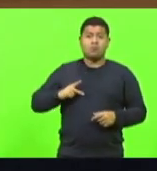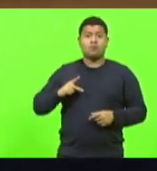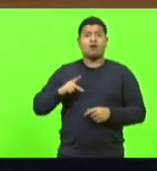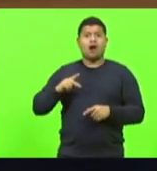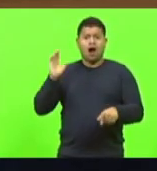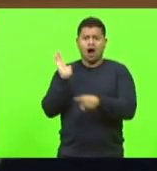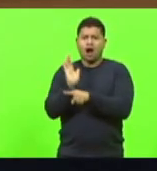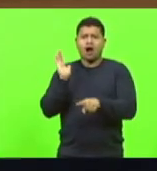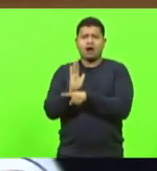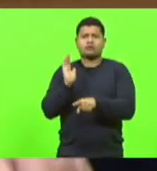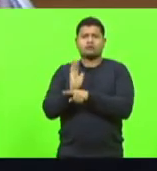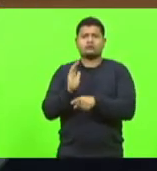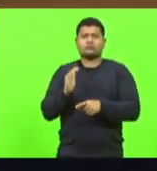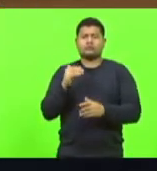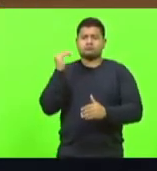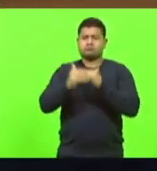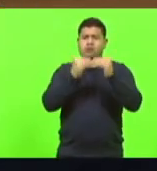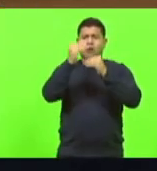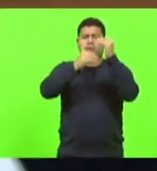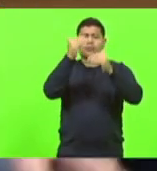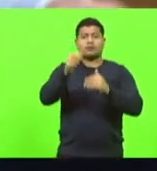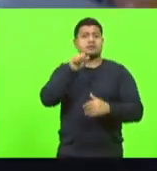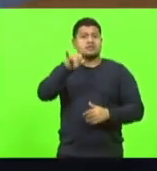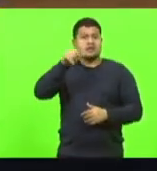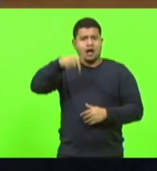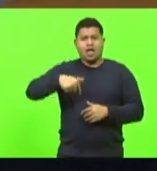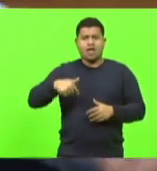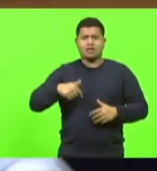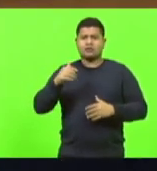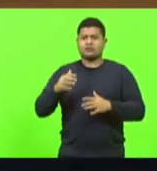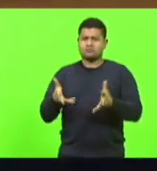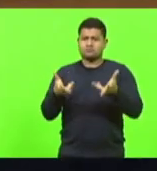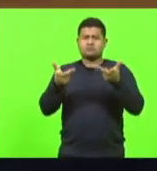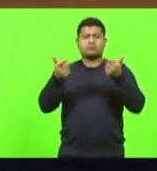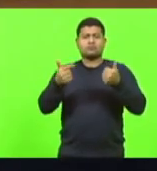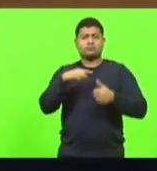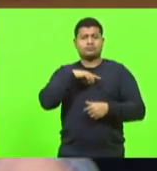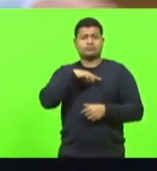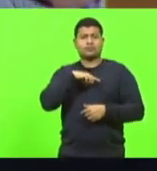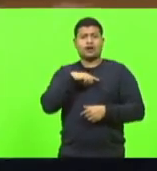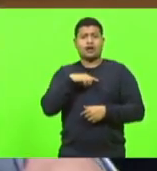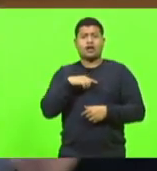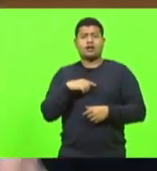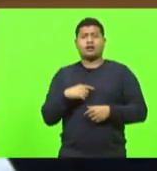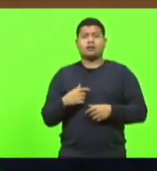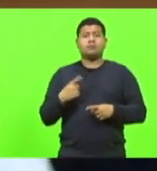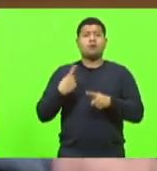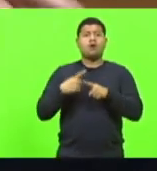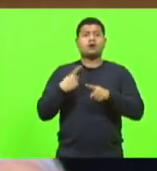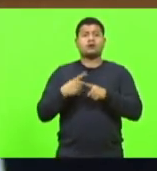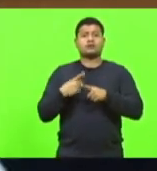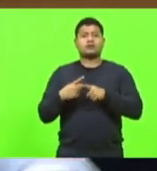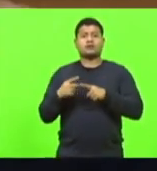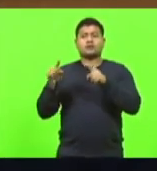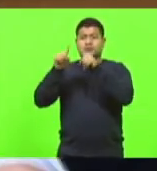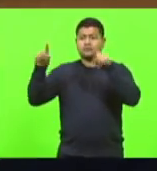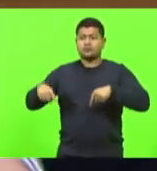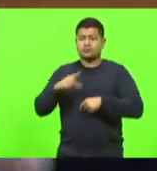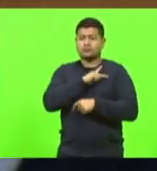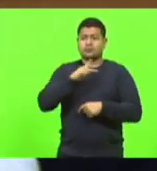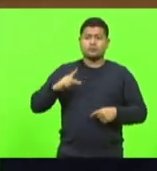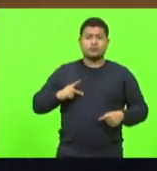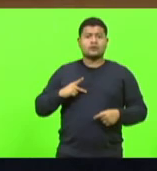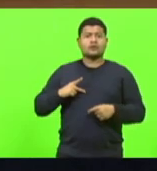funcionar se esse estado tem excelência vocês estado funciona de verdade é porque tem Servidor Público que entrega